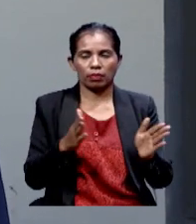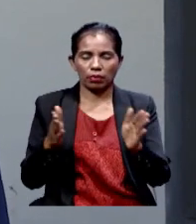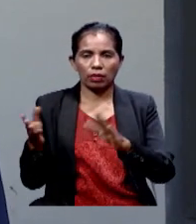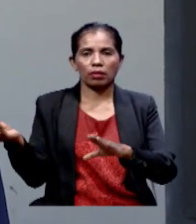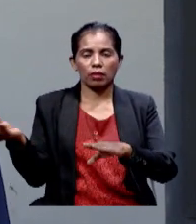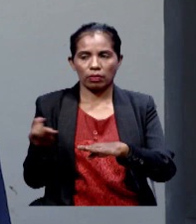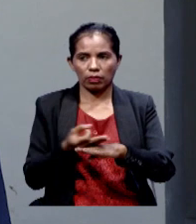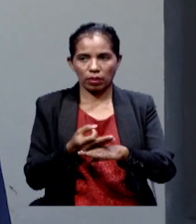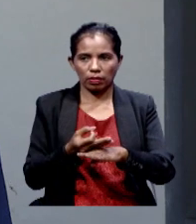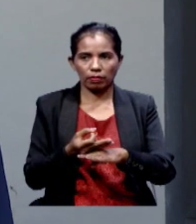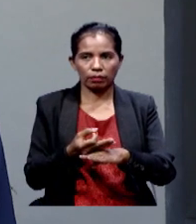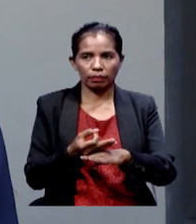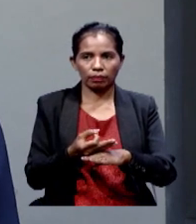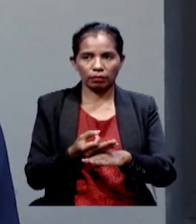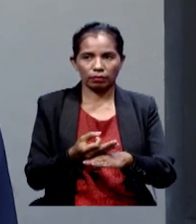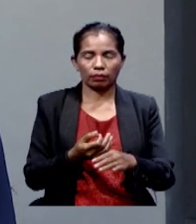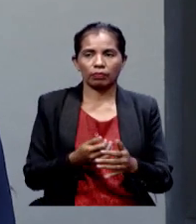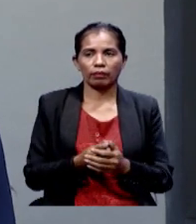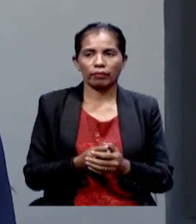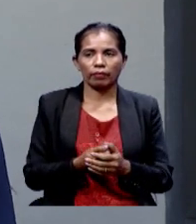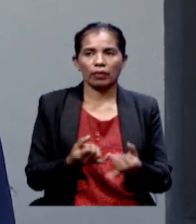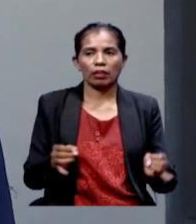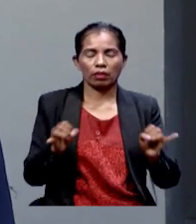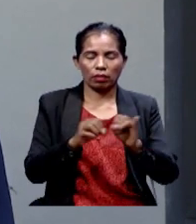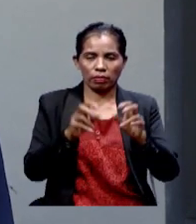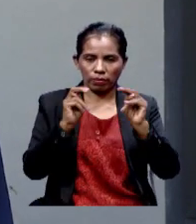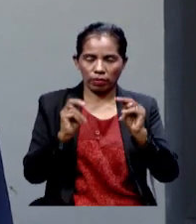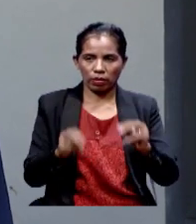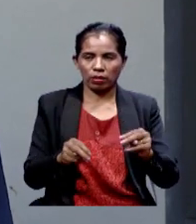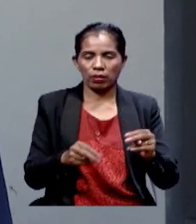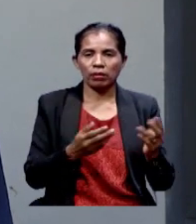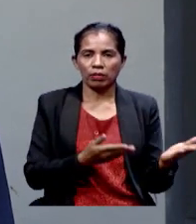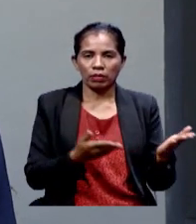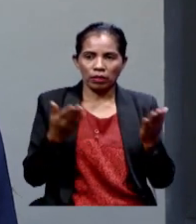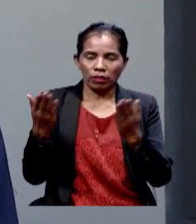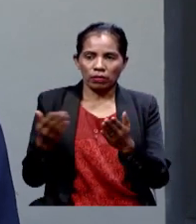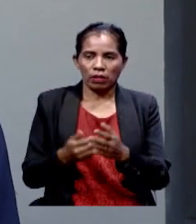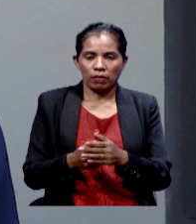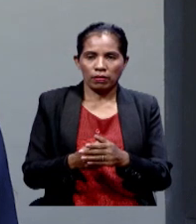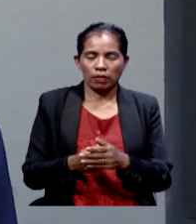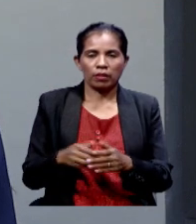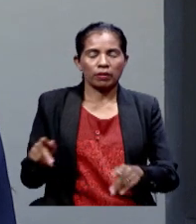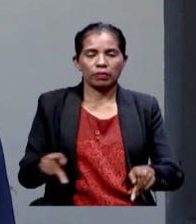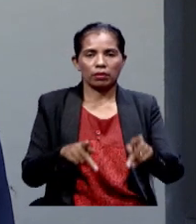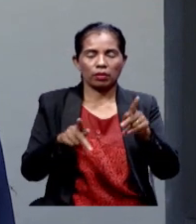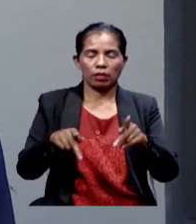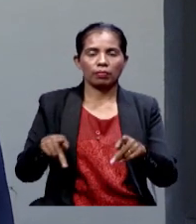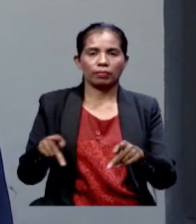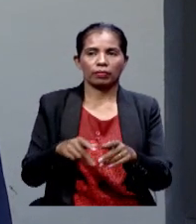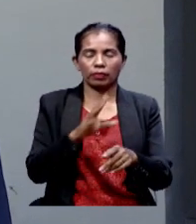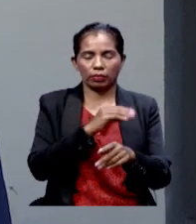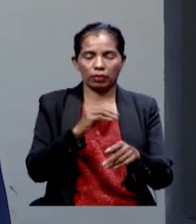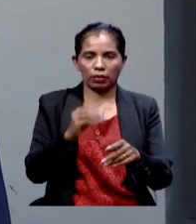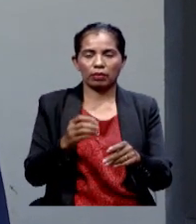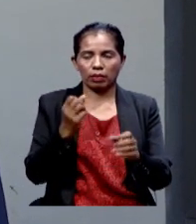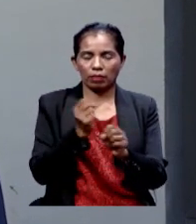documentos nebe são se precisa pela solicita ba função pública não é tabela completa para a análise para